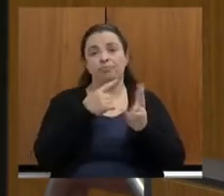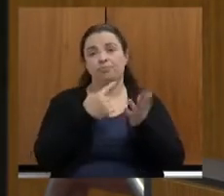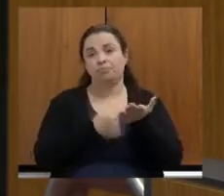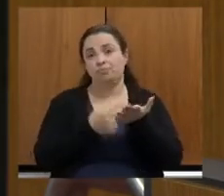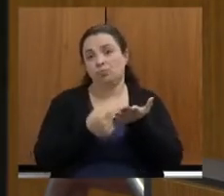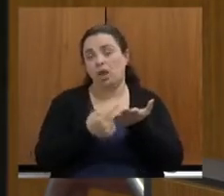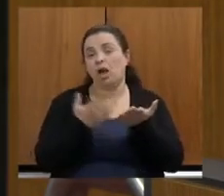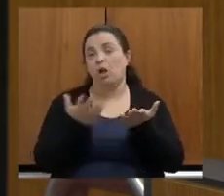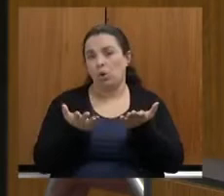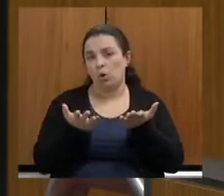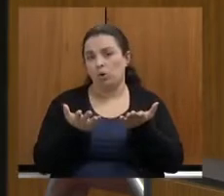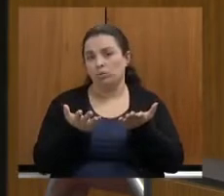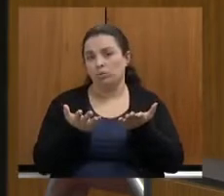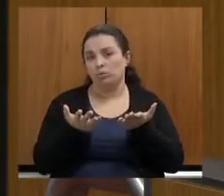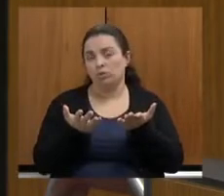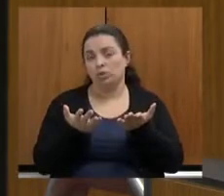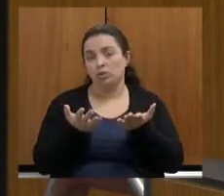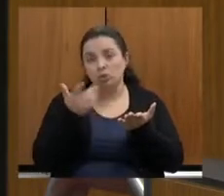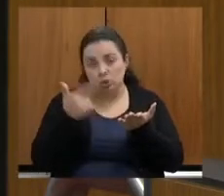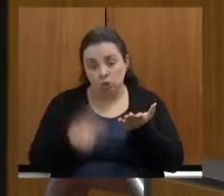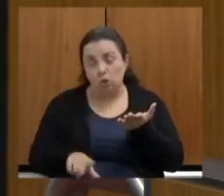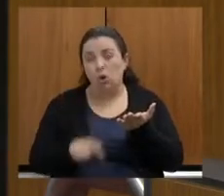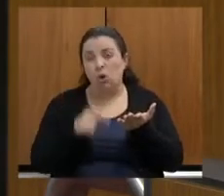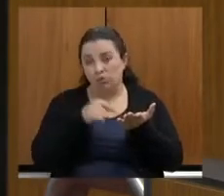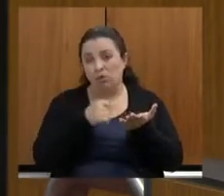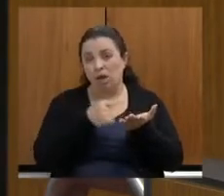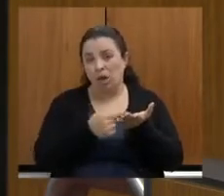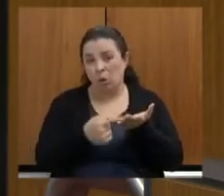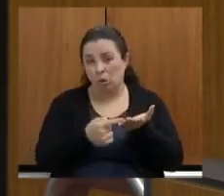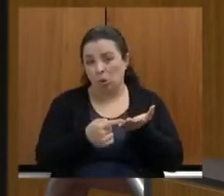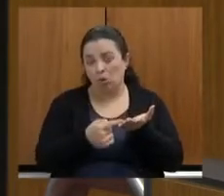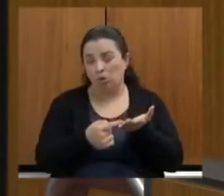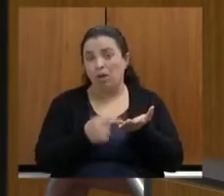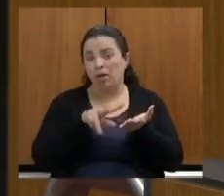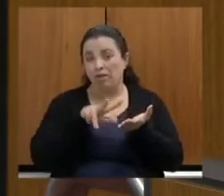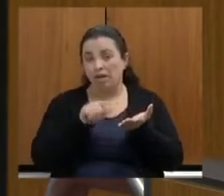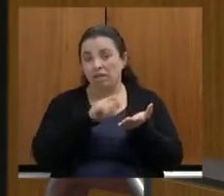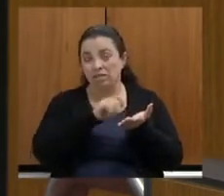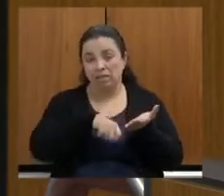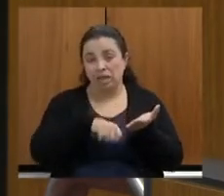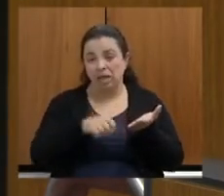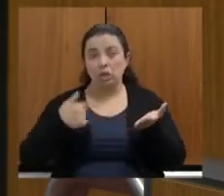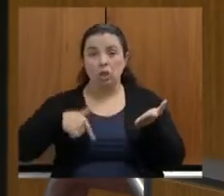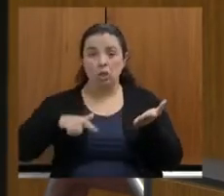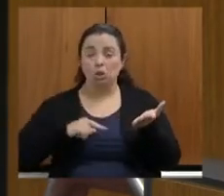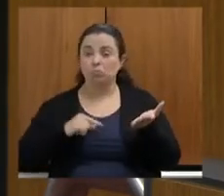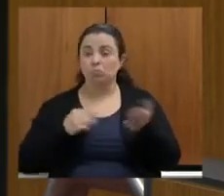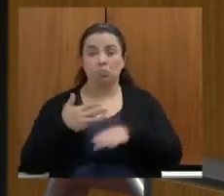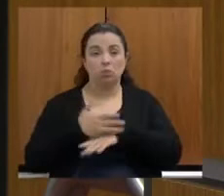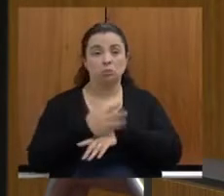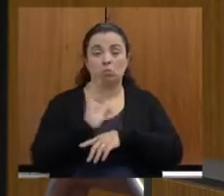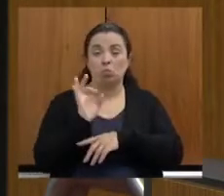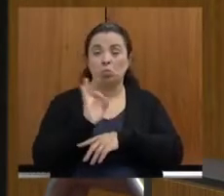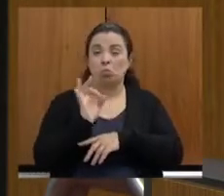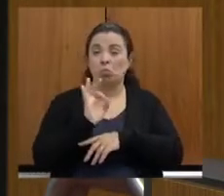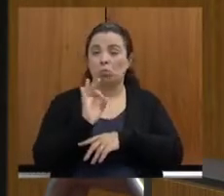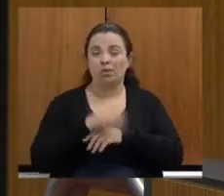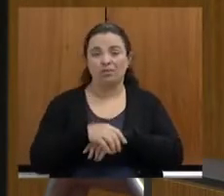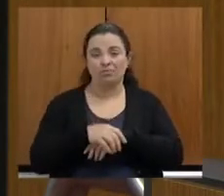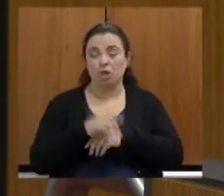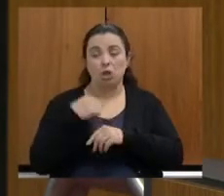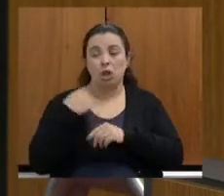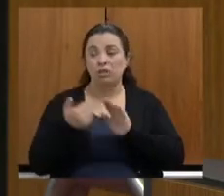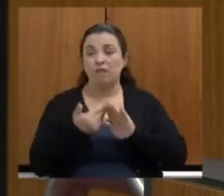mais um acordo que está sendo assinado sem a nossa participação porque não